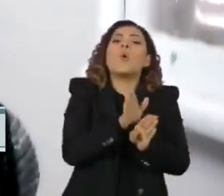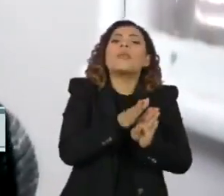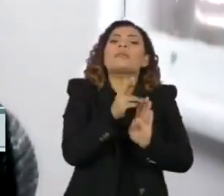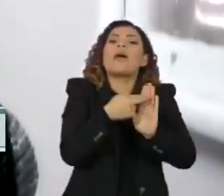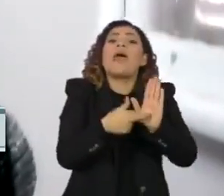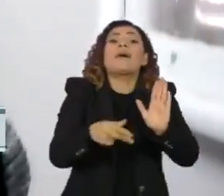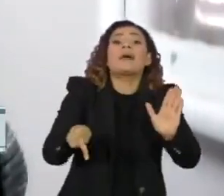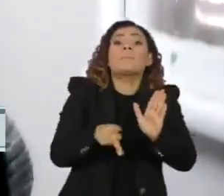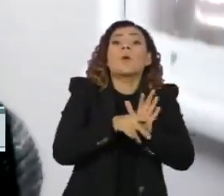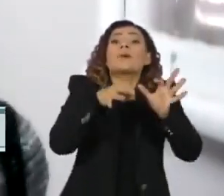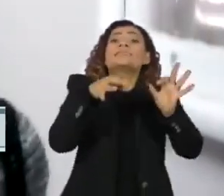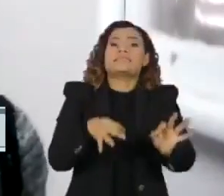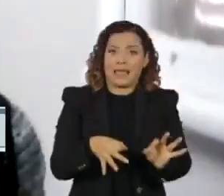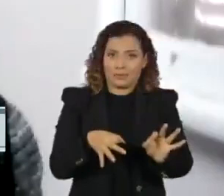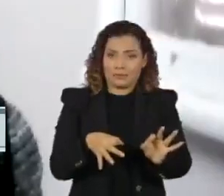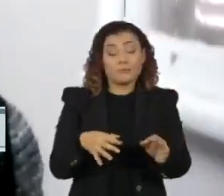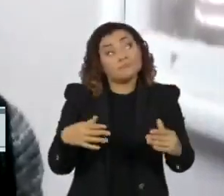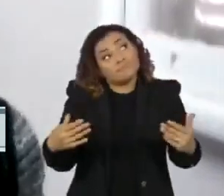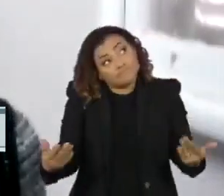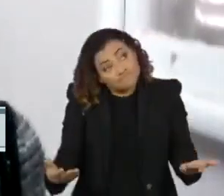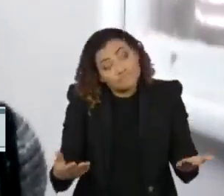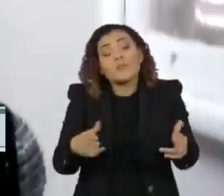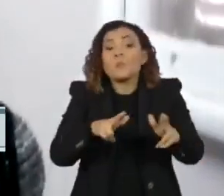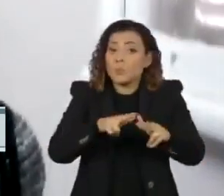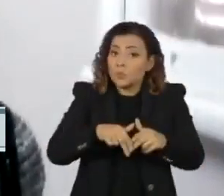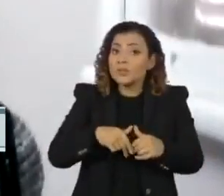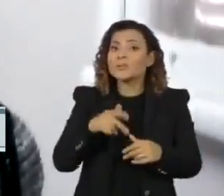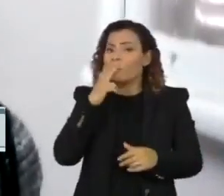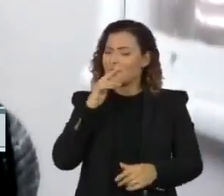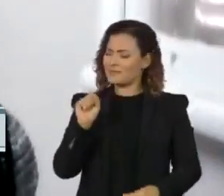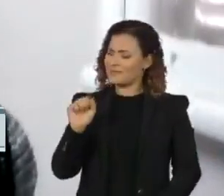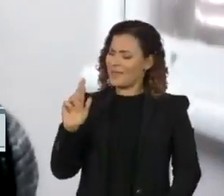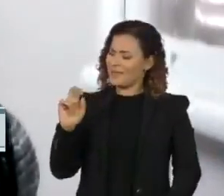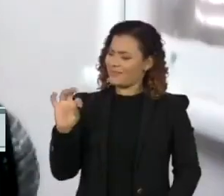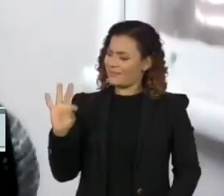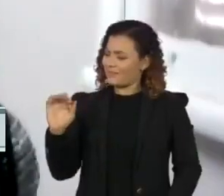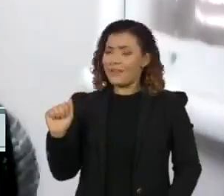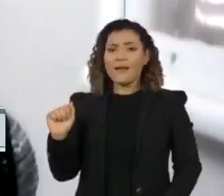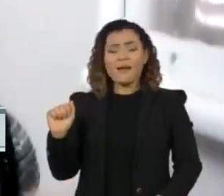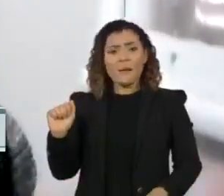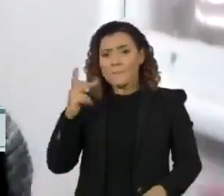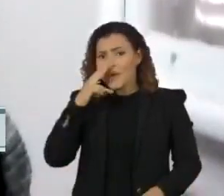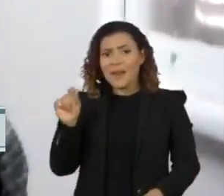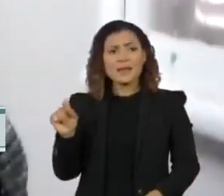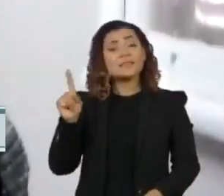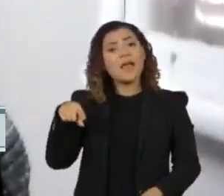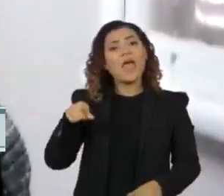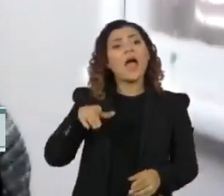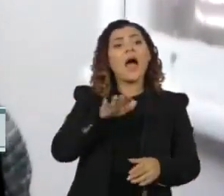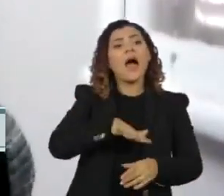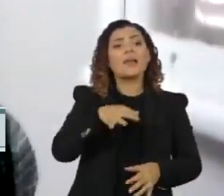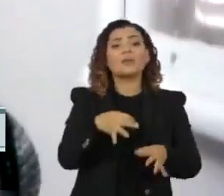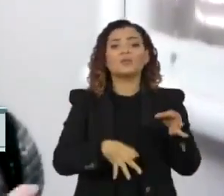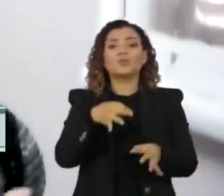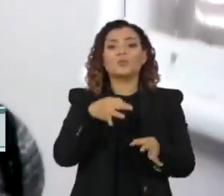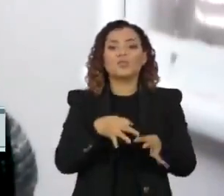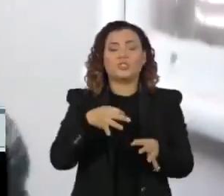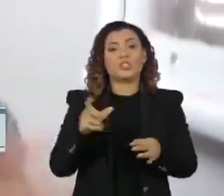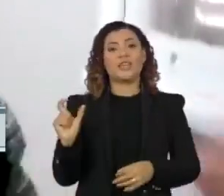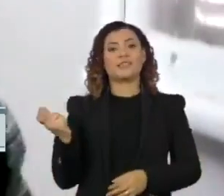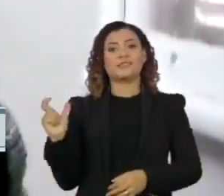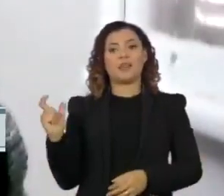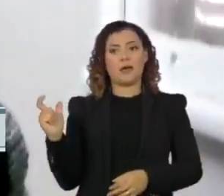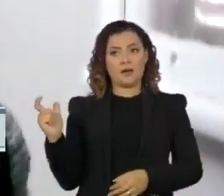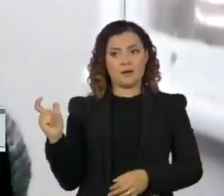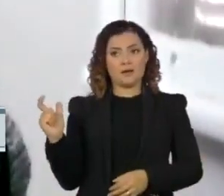caminho a ser seguida. Então, por isso que essa expressão ela é utilizada para designar o sistema jurídico islâmico, que nada mais é do